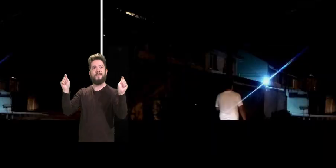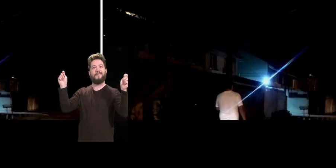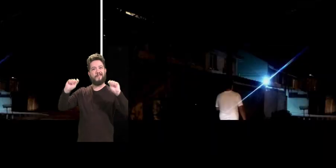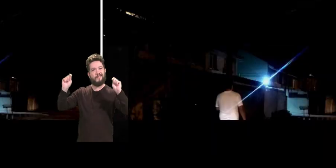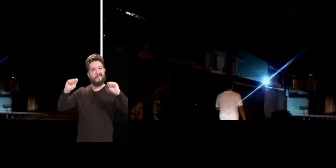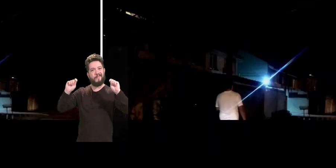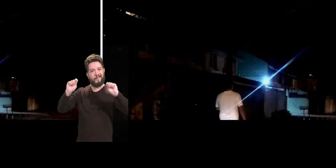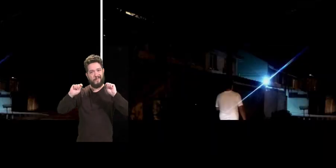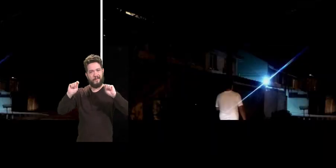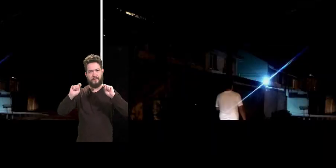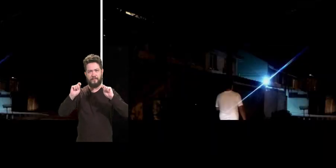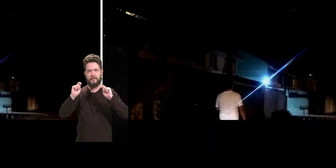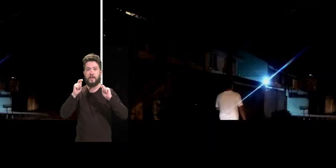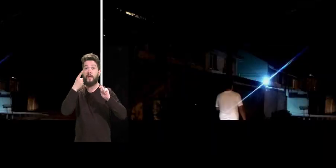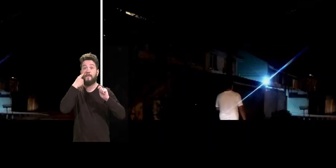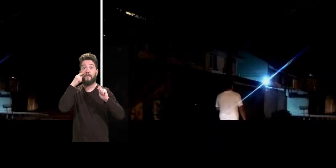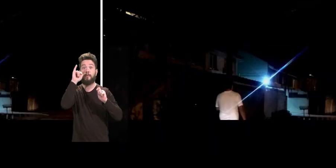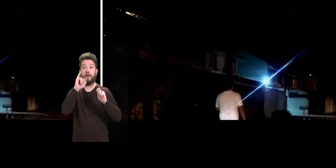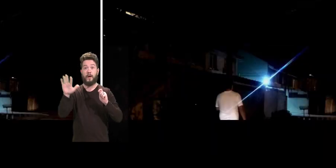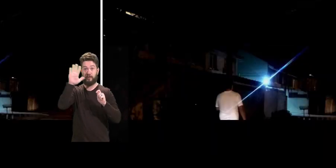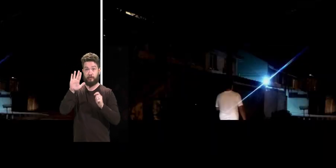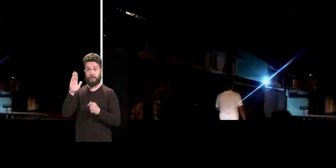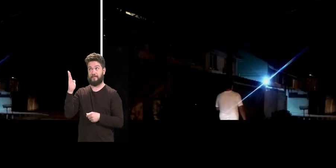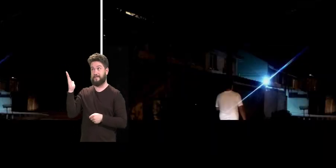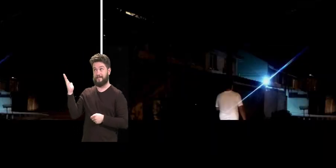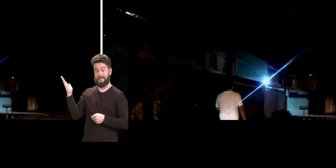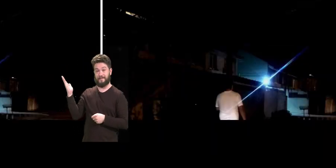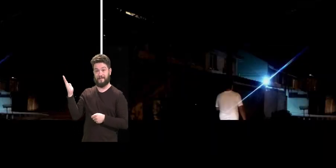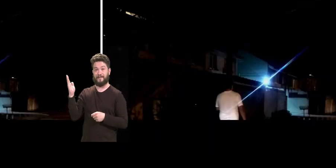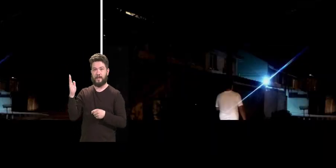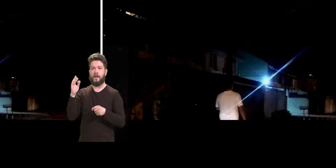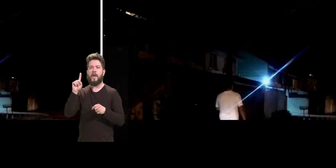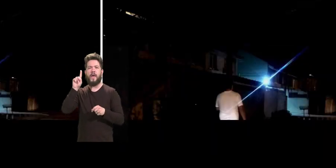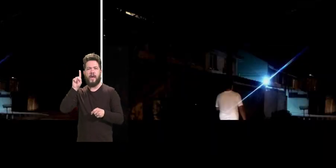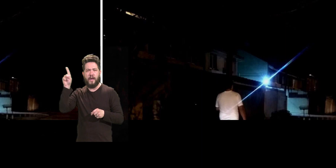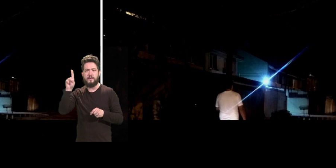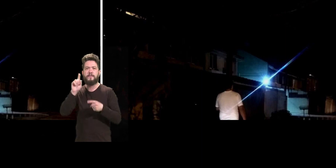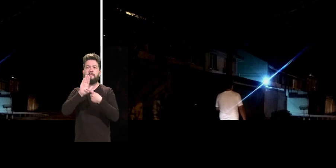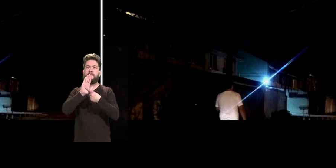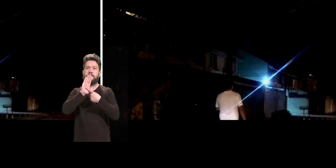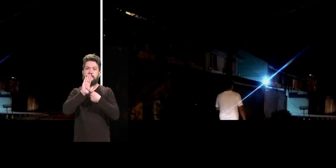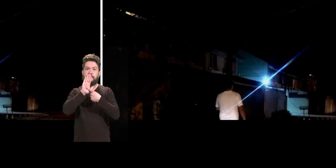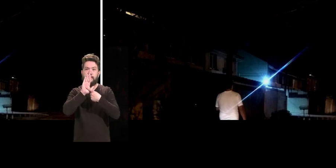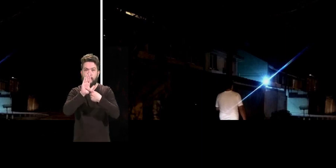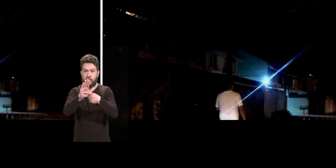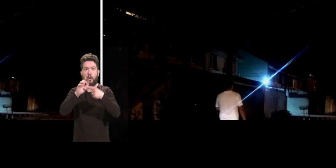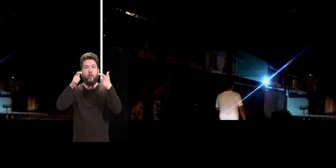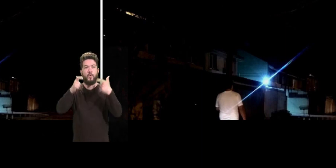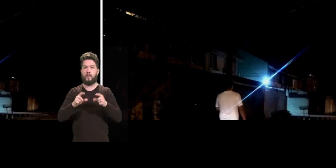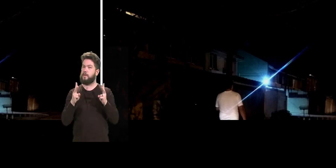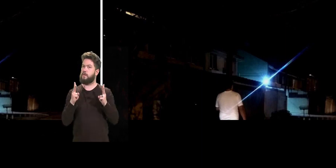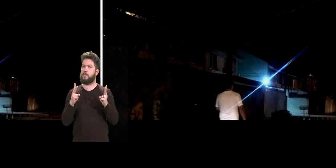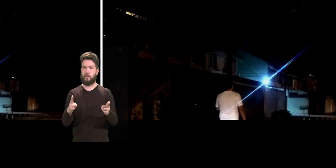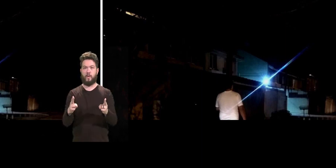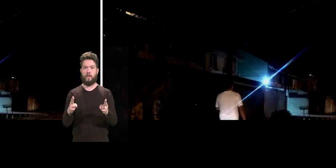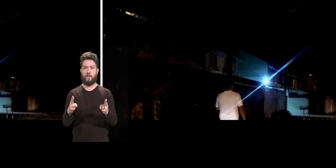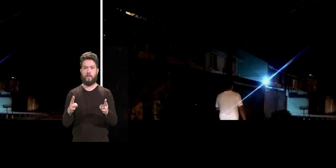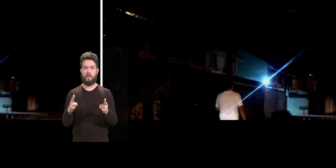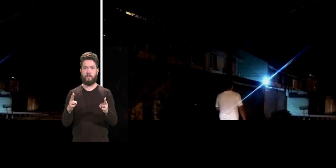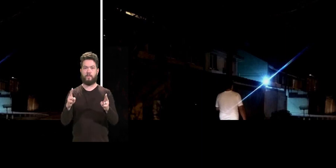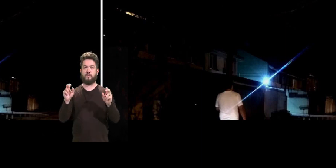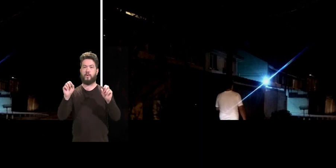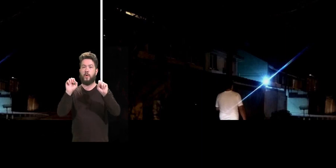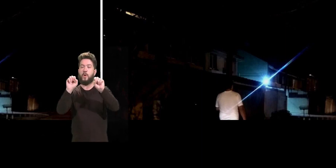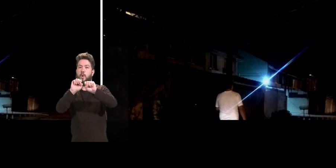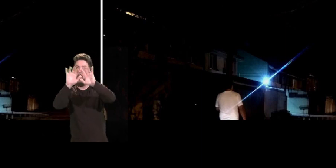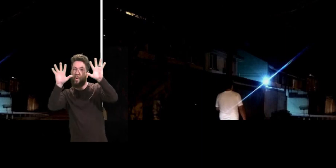Vejam essas duas fotos. Elas foram tiradas no mesmo lugar, com a mesma iluminação. Me digam, qual